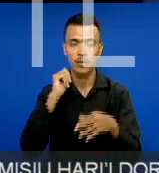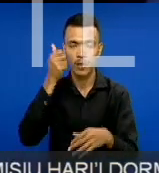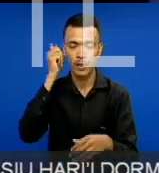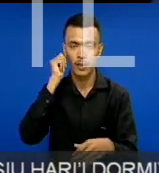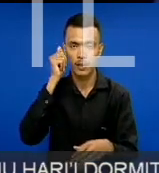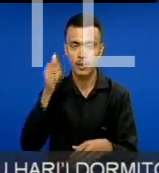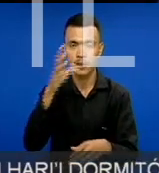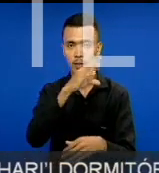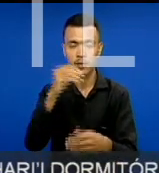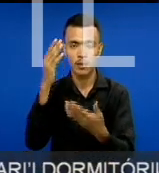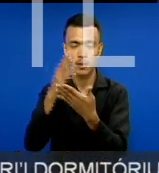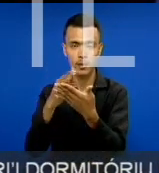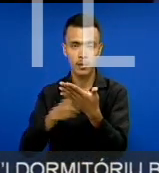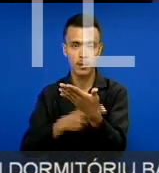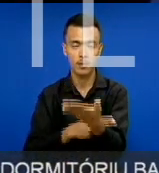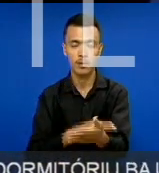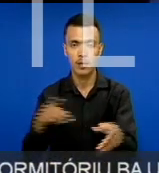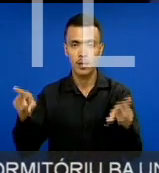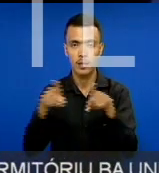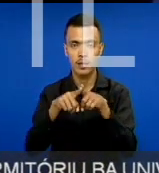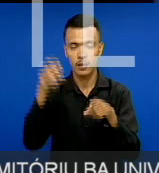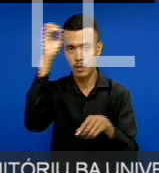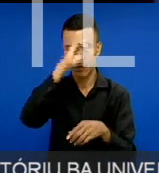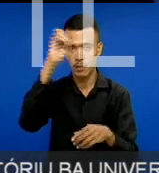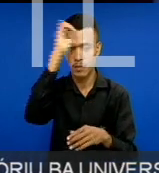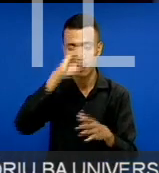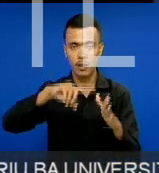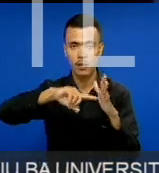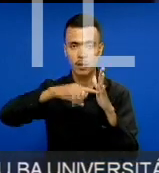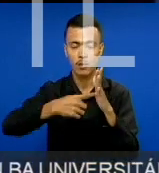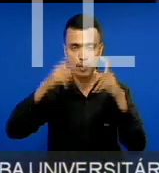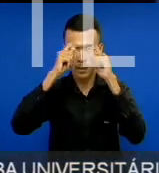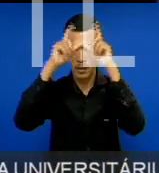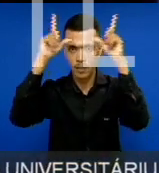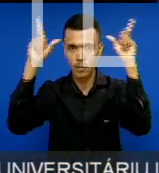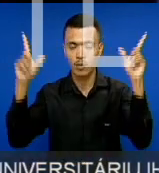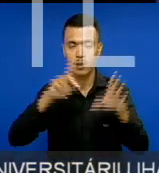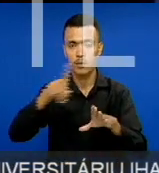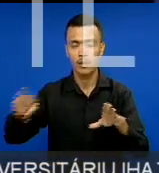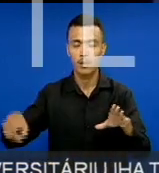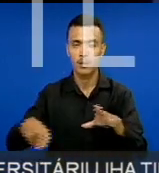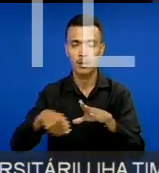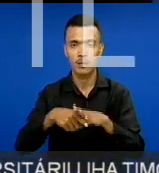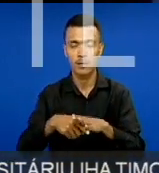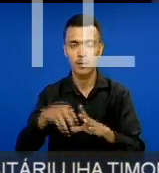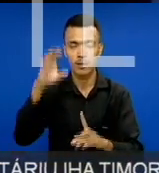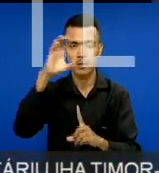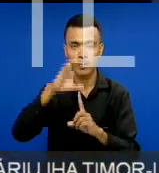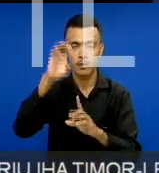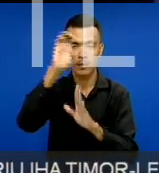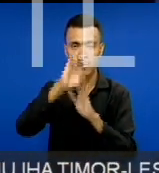ho estatuto hanesan observador. Hahu husine Timor-Leste nia participação, chefe